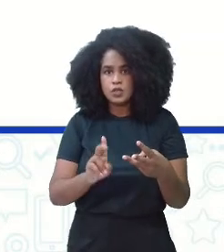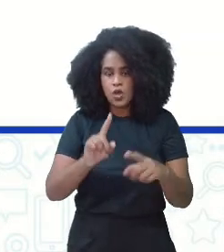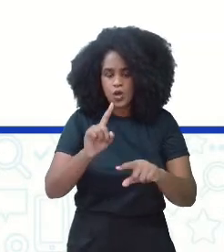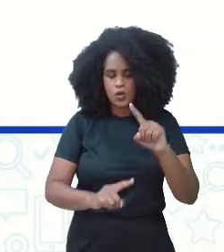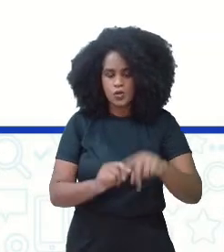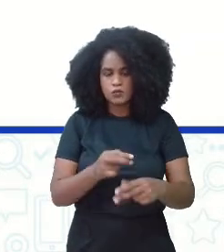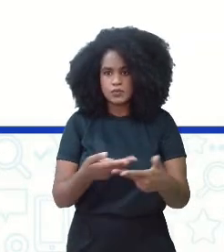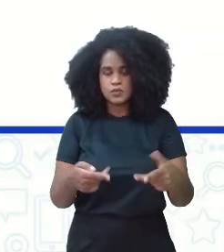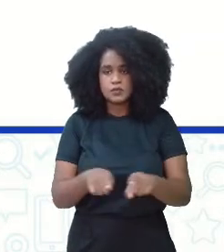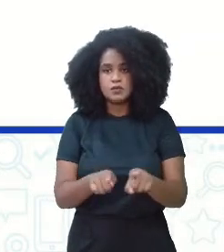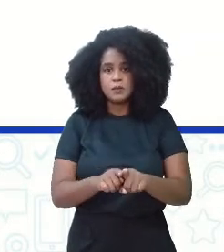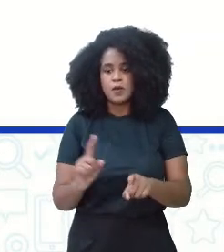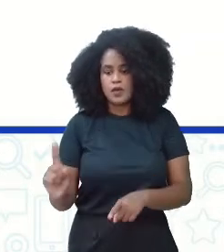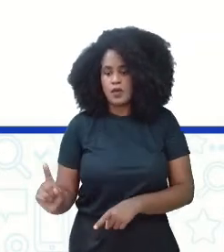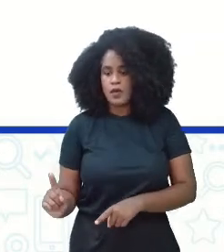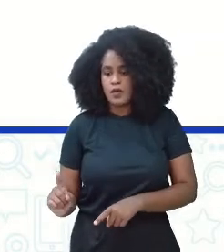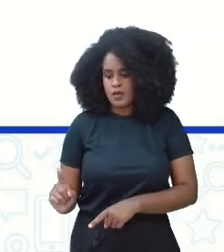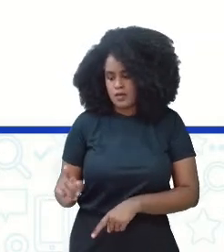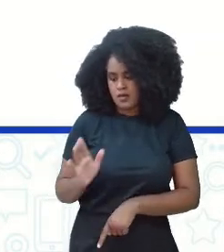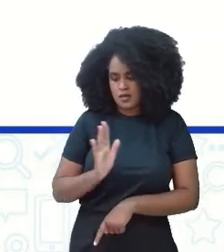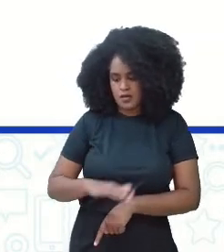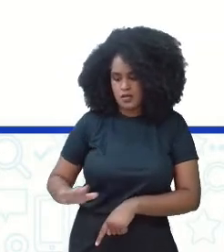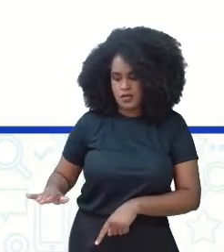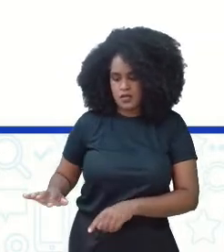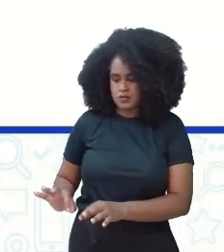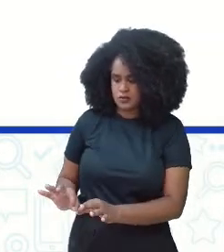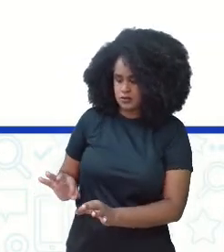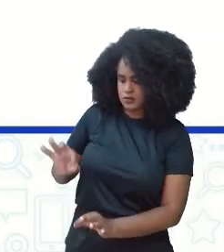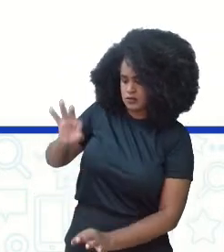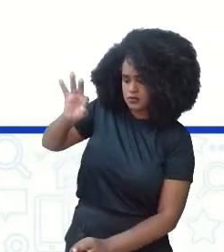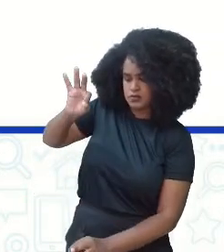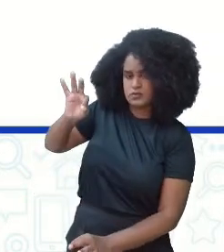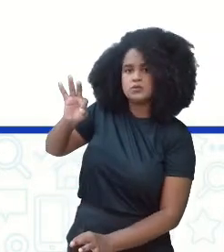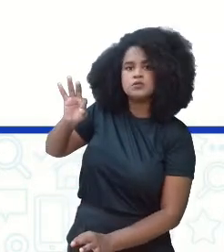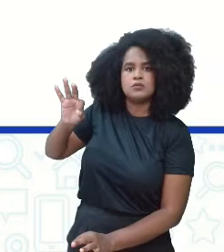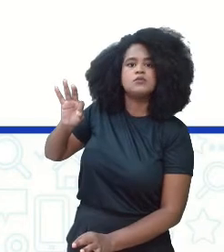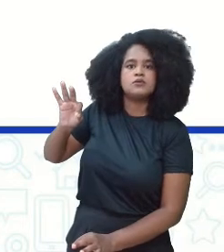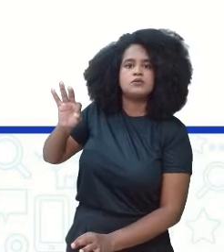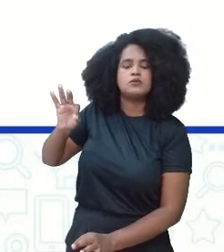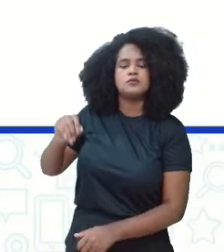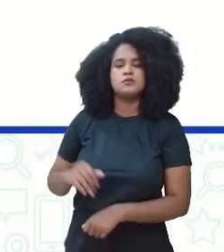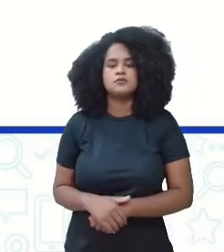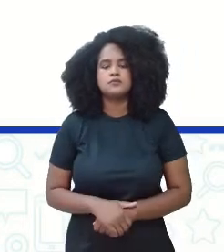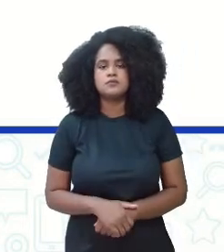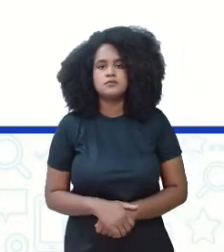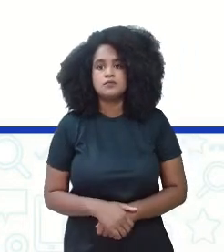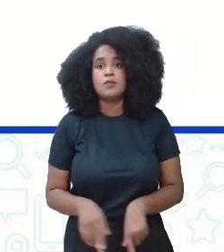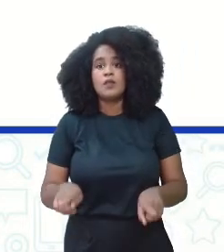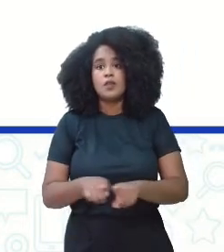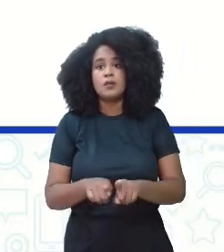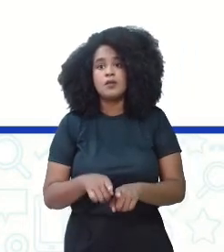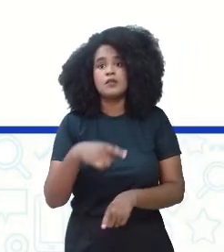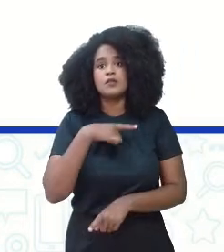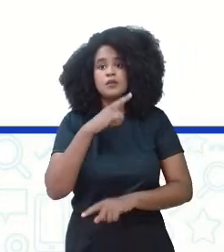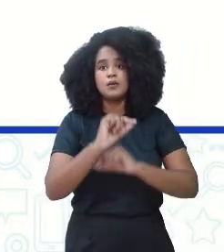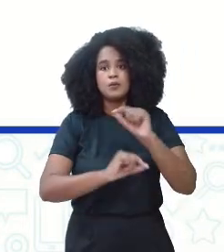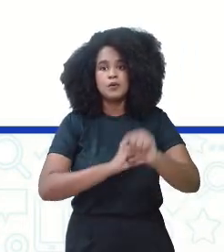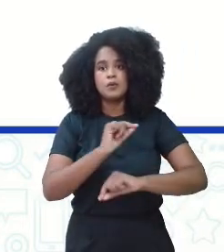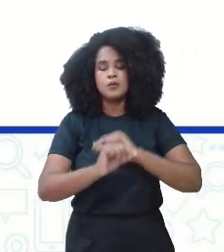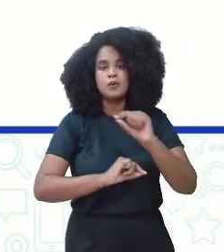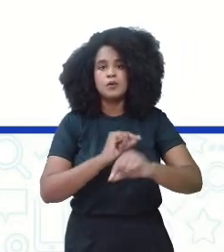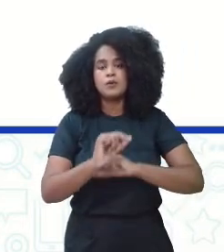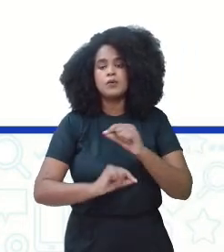ideia da altura de uma criança, né? Parece um médico, um enfermeiro ali, fazendo a medição da altura. E ali a gente tem a pontinha